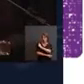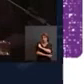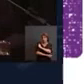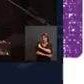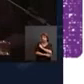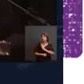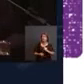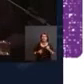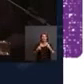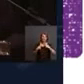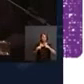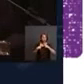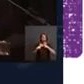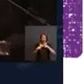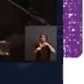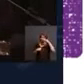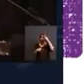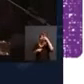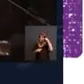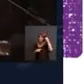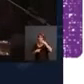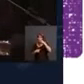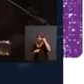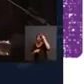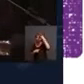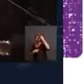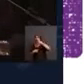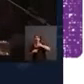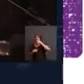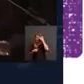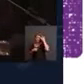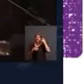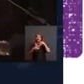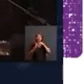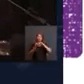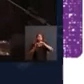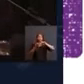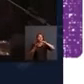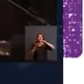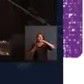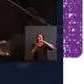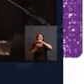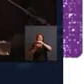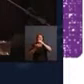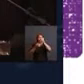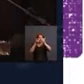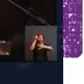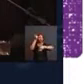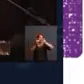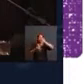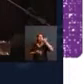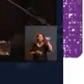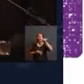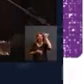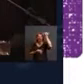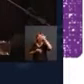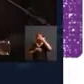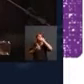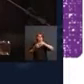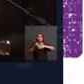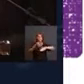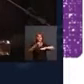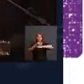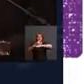Eu considero que todos os eixos são importantes, inclusive nós tratamos como um tripé, né? É